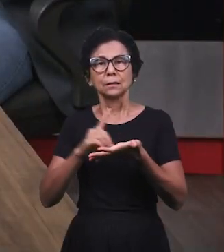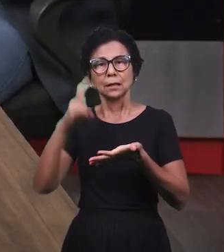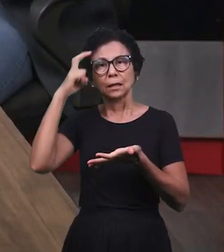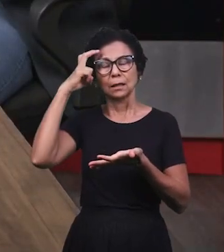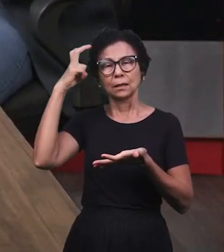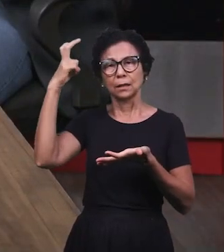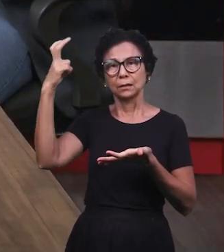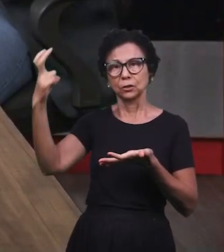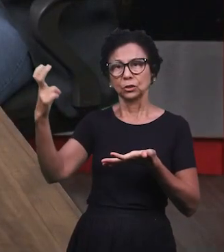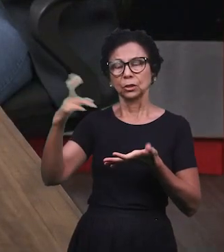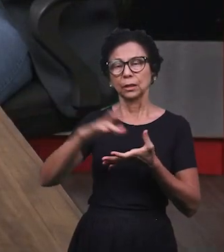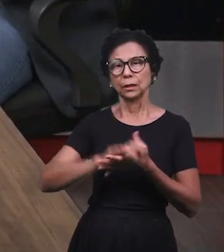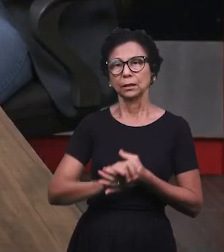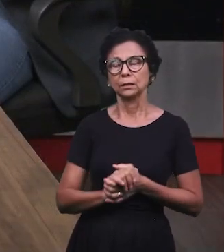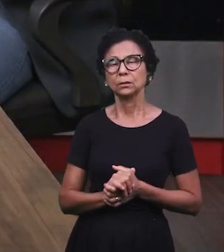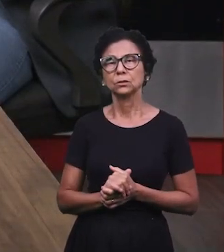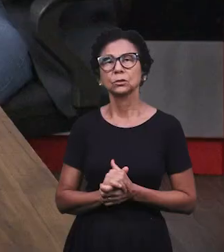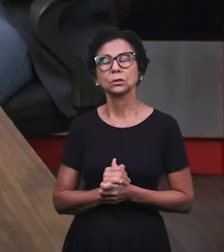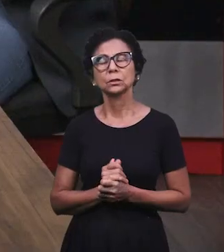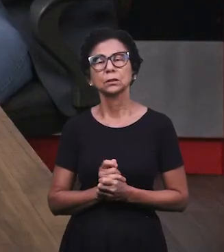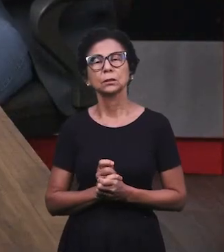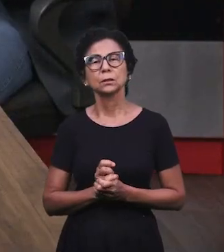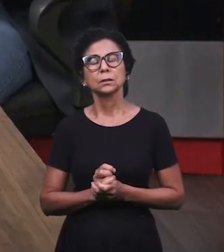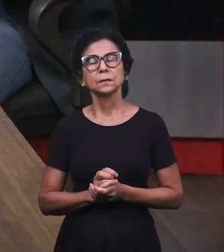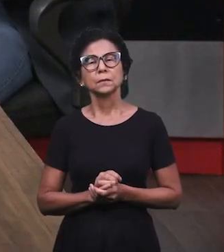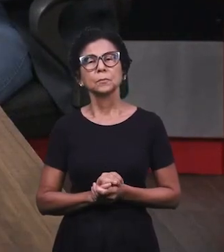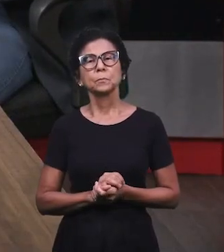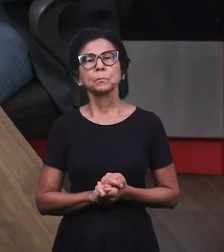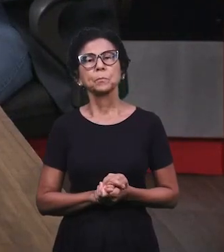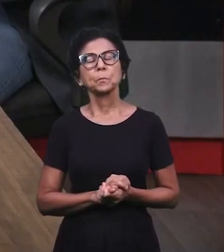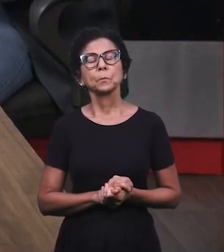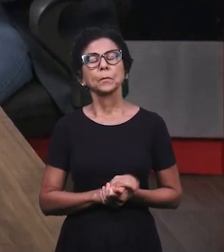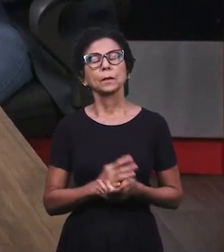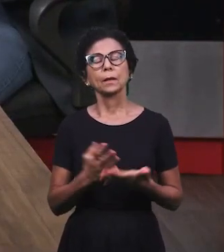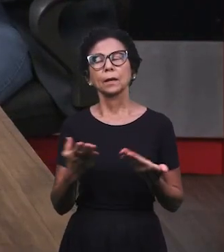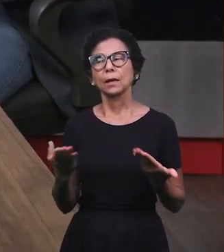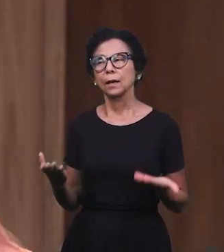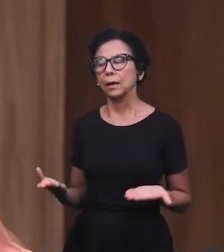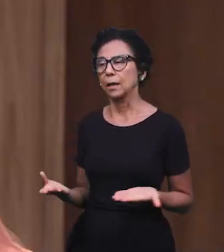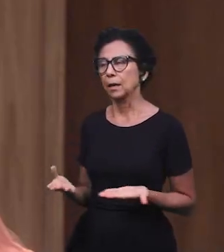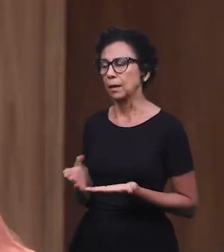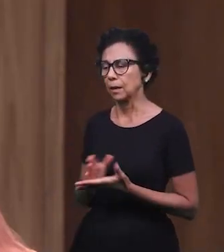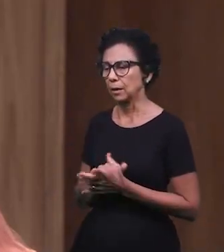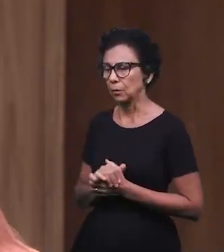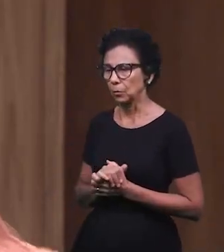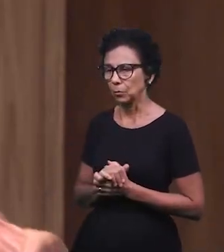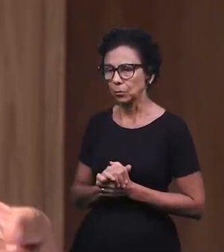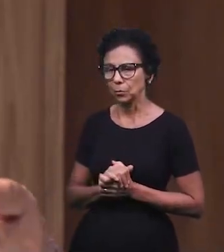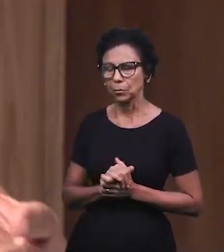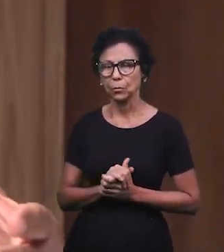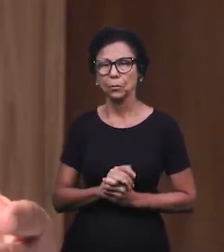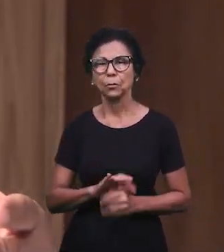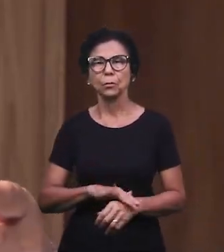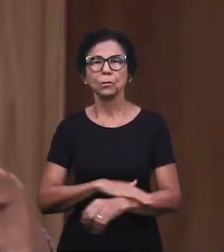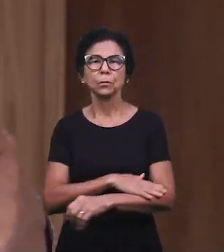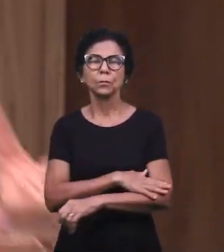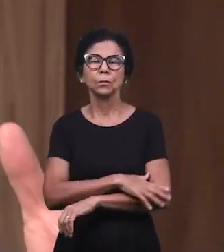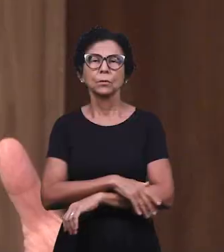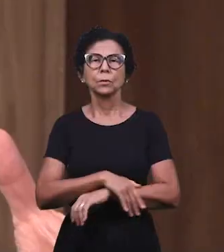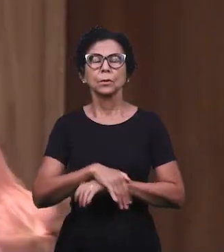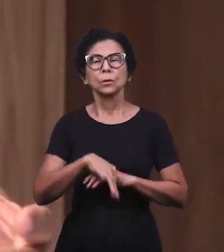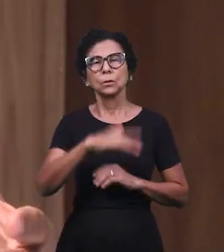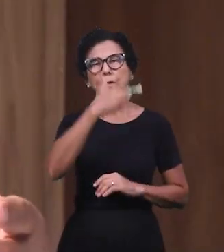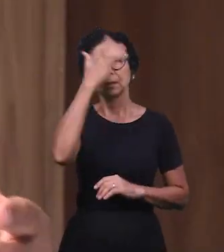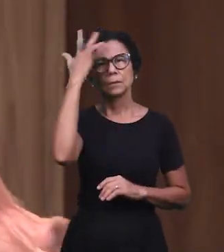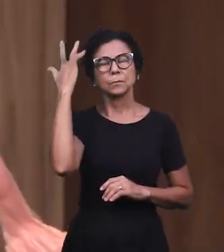É exatamente aquilo que os cientistas eles sempre